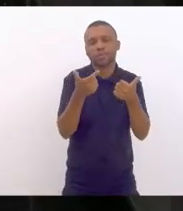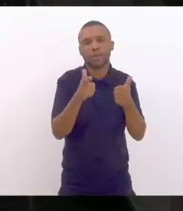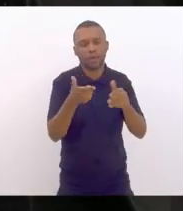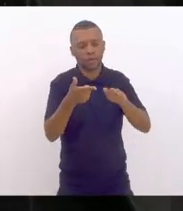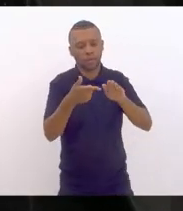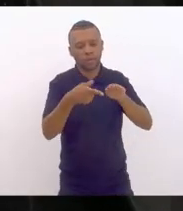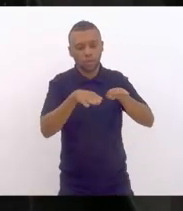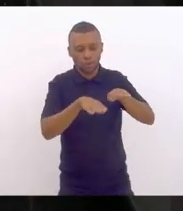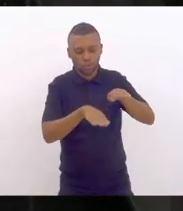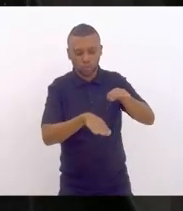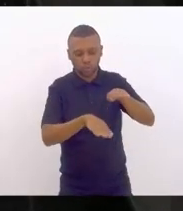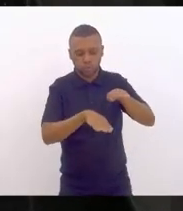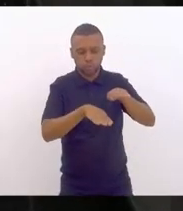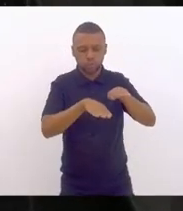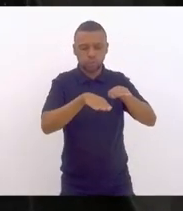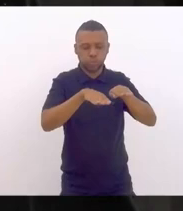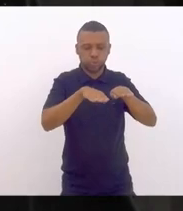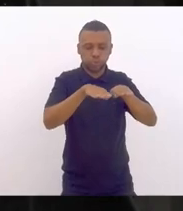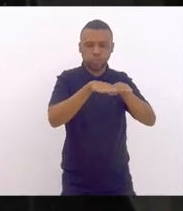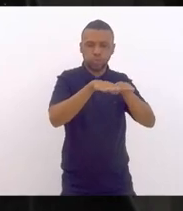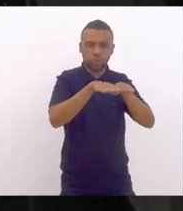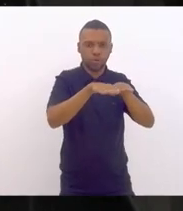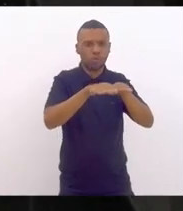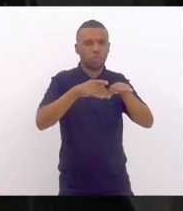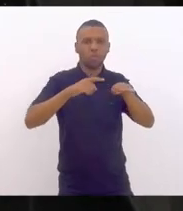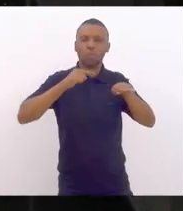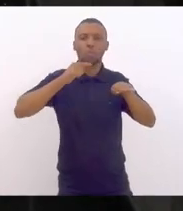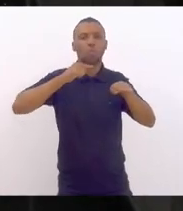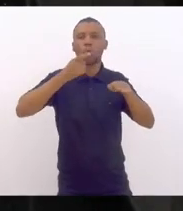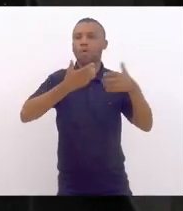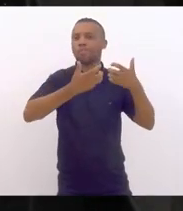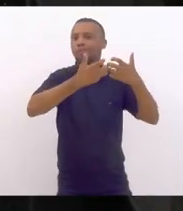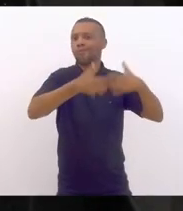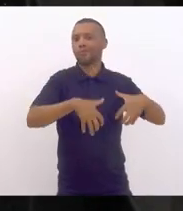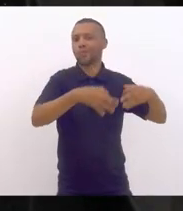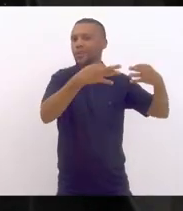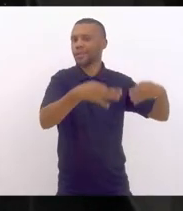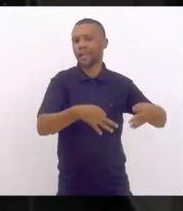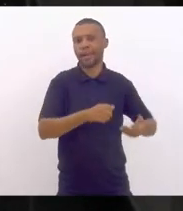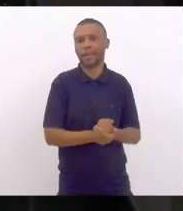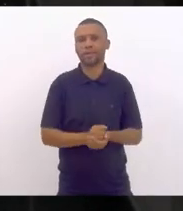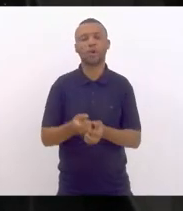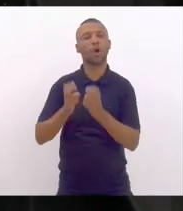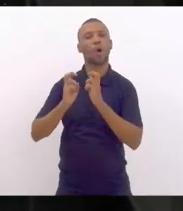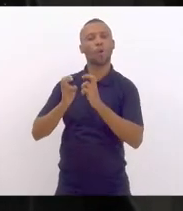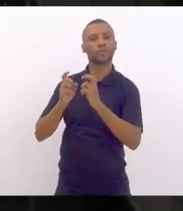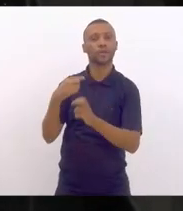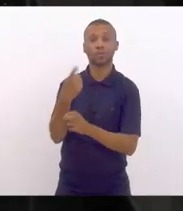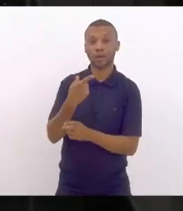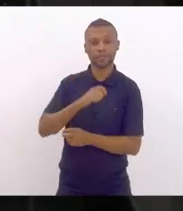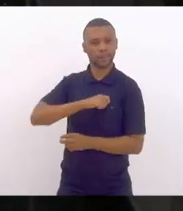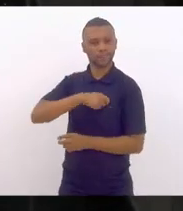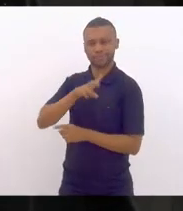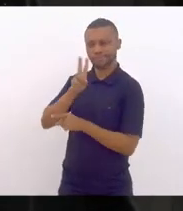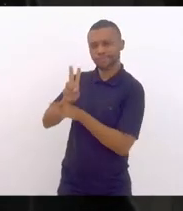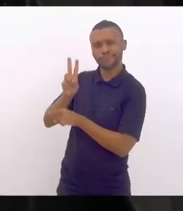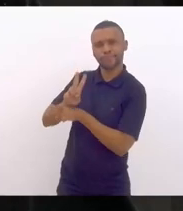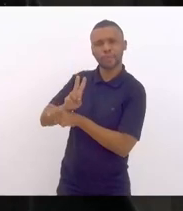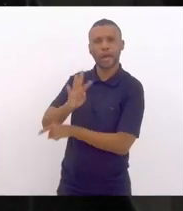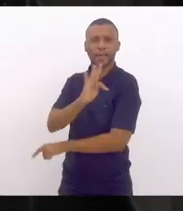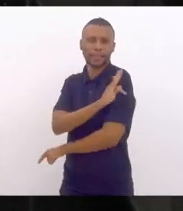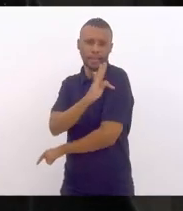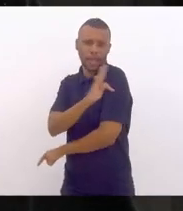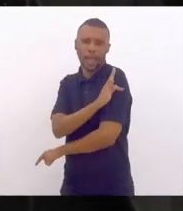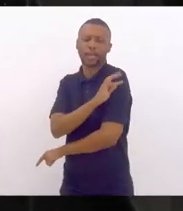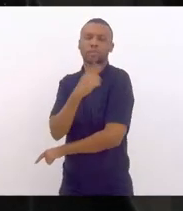funcionam aí no caso dos trens nós constatamos nas nossas inclusive historias técnicas em campo